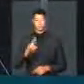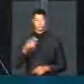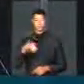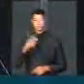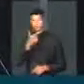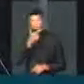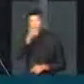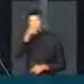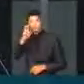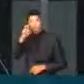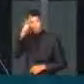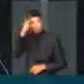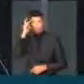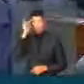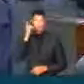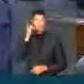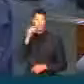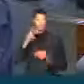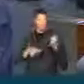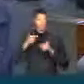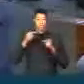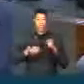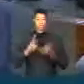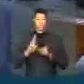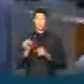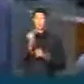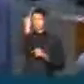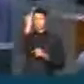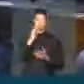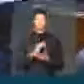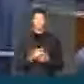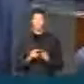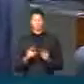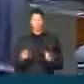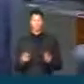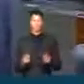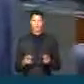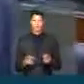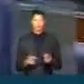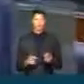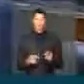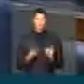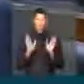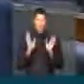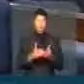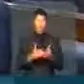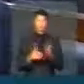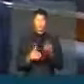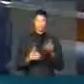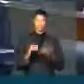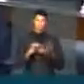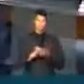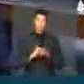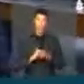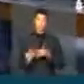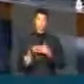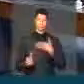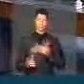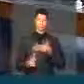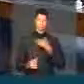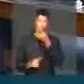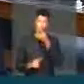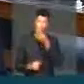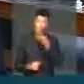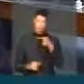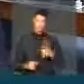215 deputados no plenário e o debate político é muito útil. Mas restrinjo-me, portanto, a cumprimentá-lo. Gostaria de fazer um